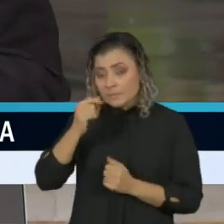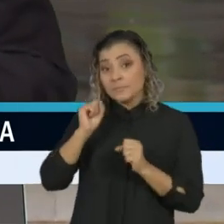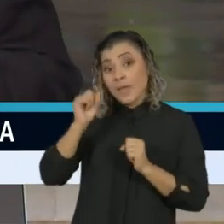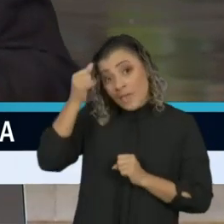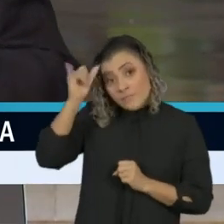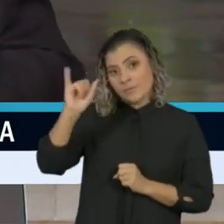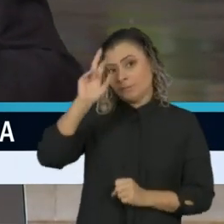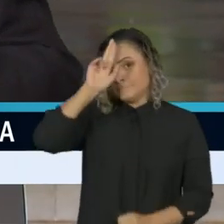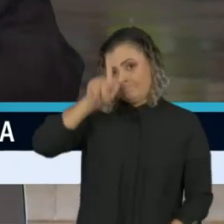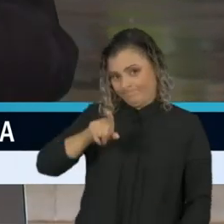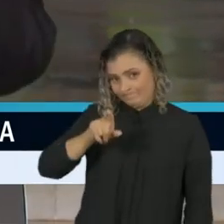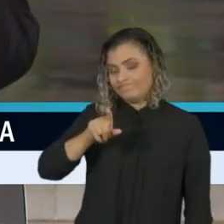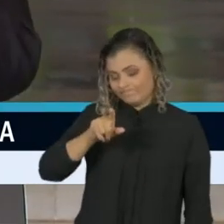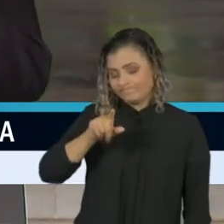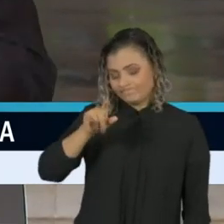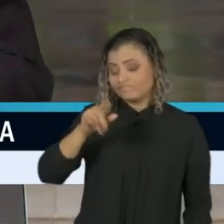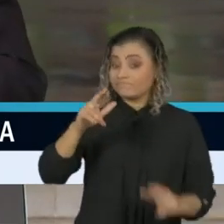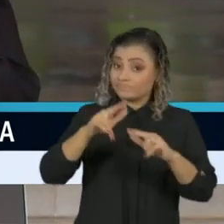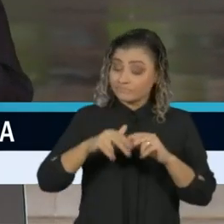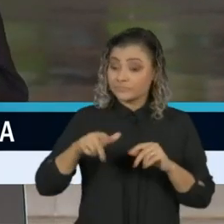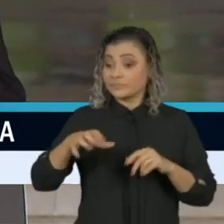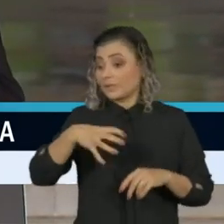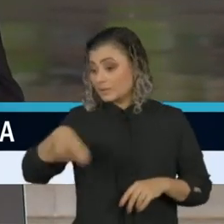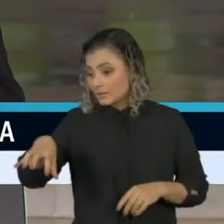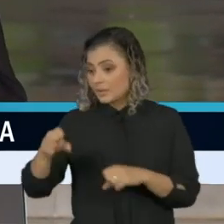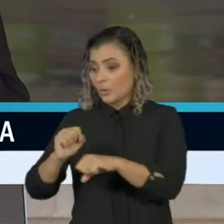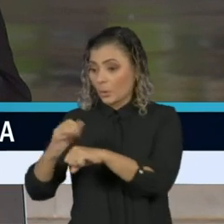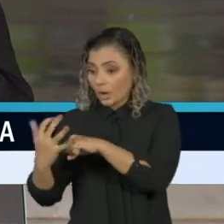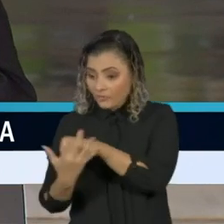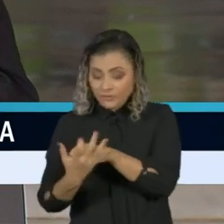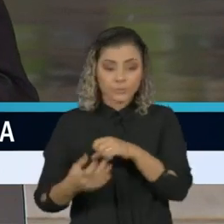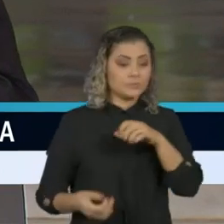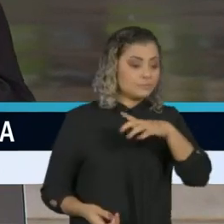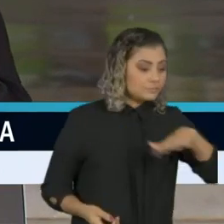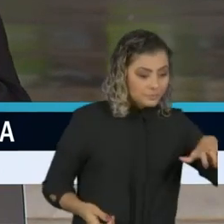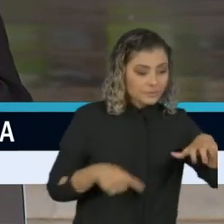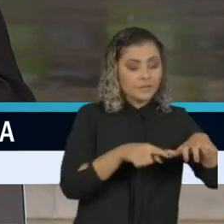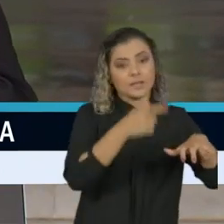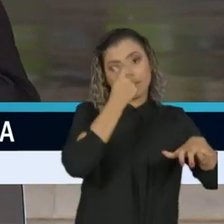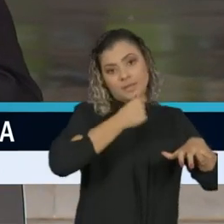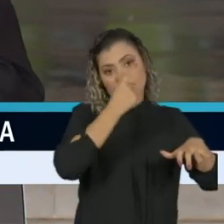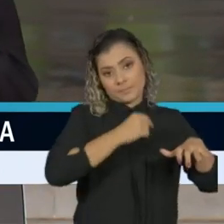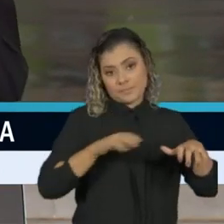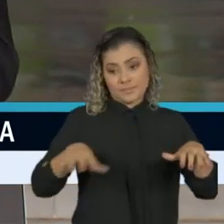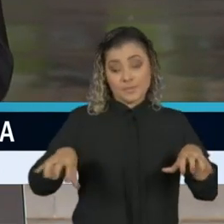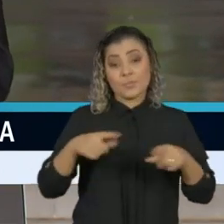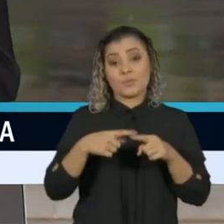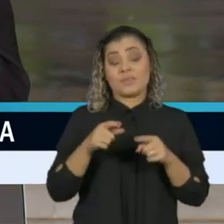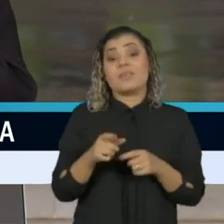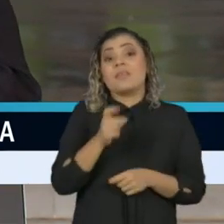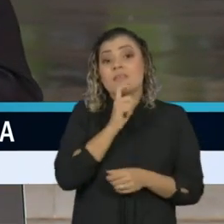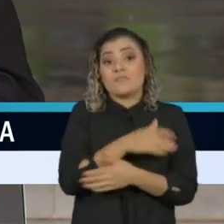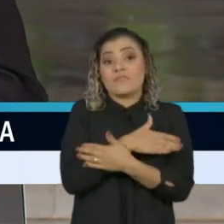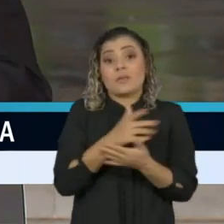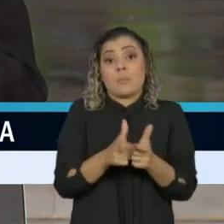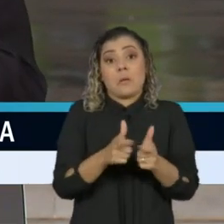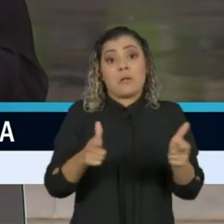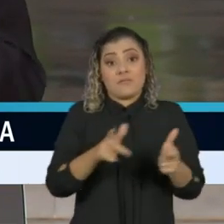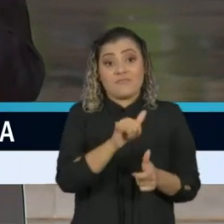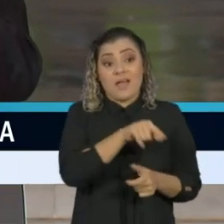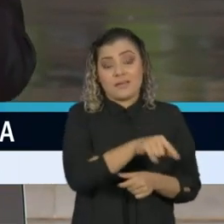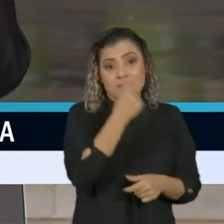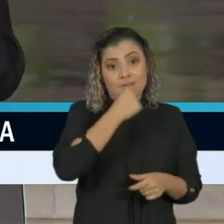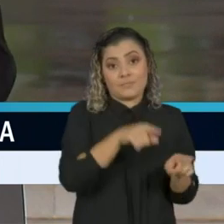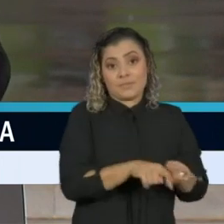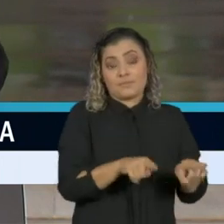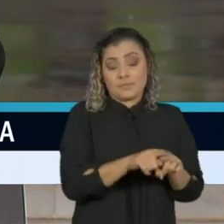confundir, principalmente durante o inverno, quando eles podem ter uma incidência maior. Então, essa foi uma medida que